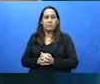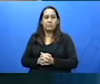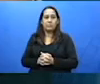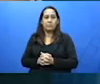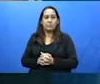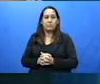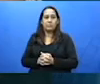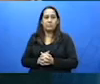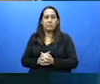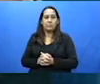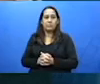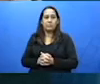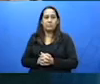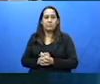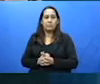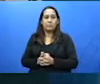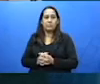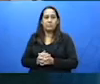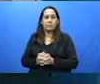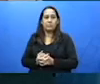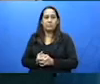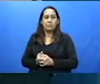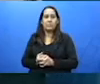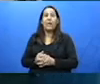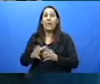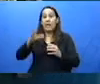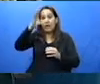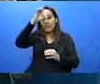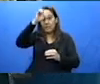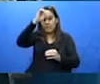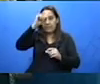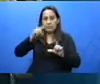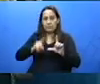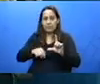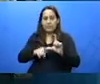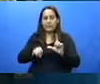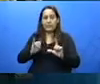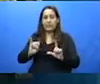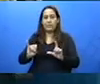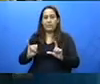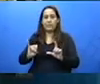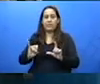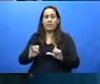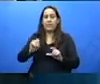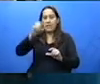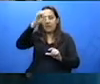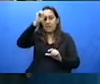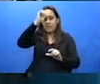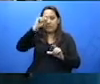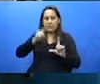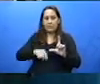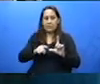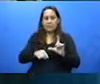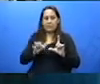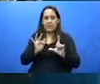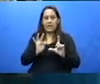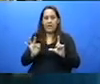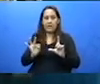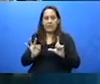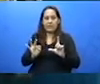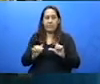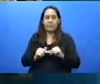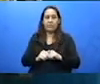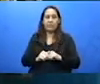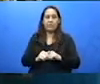confundo, certo? Então, nós já aprendemos o I, o F, né, que ele